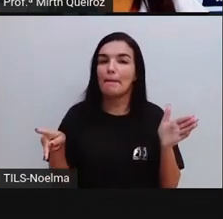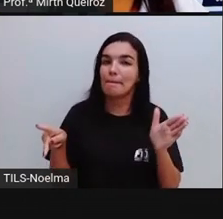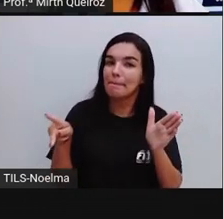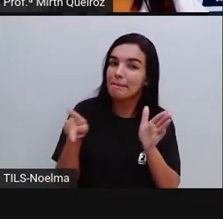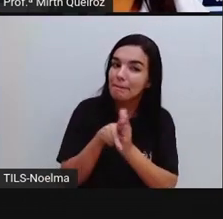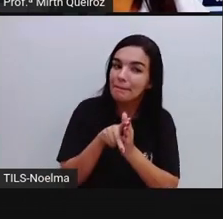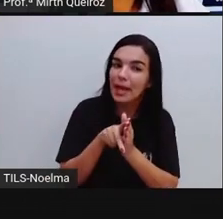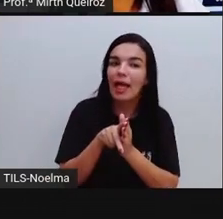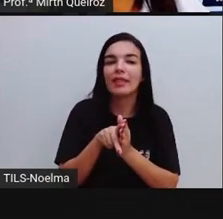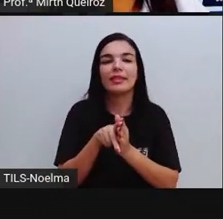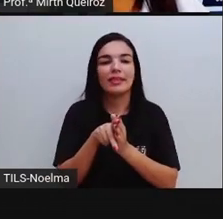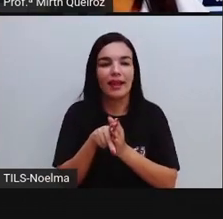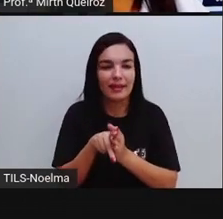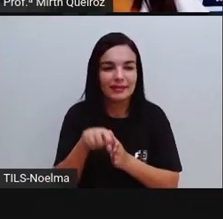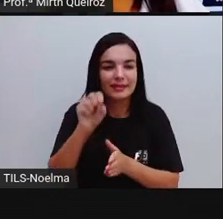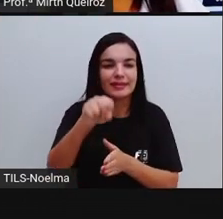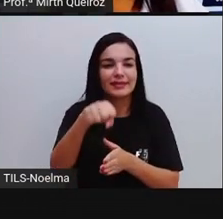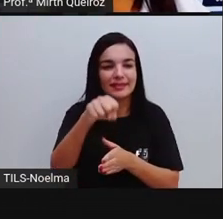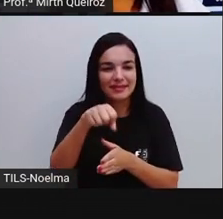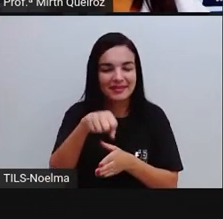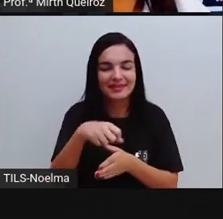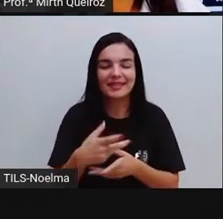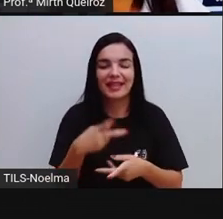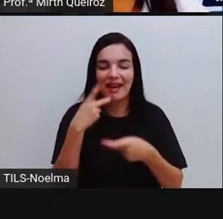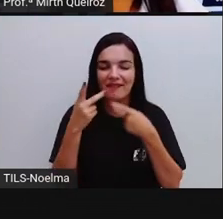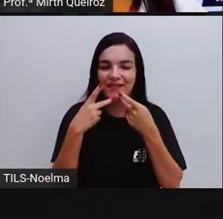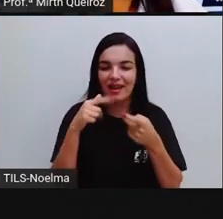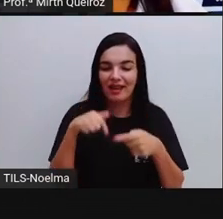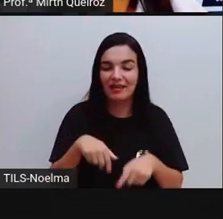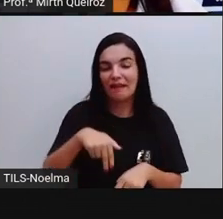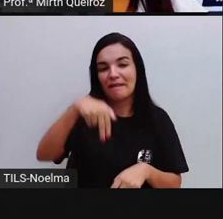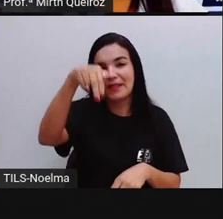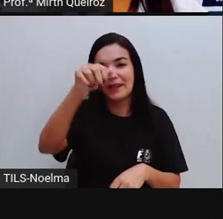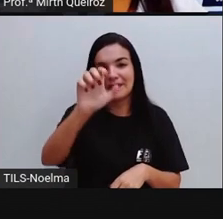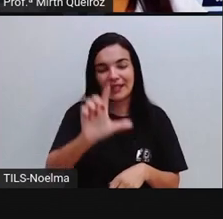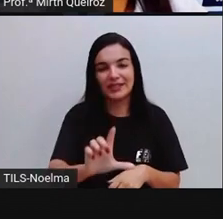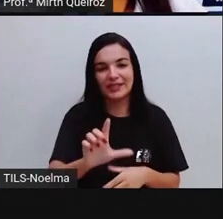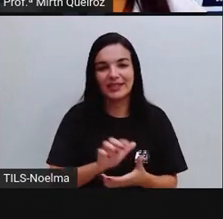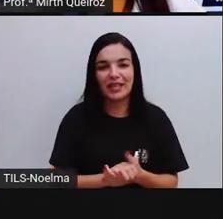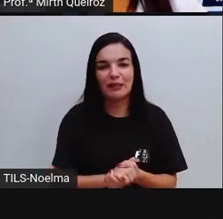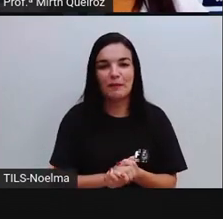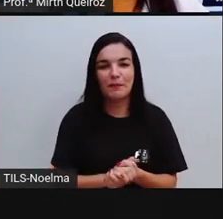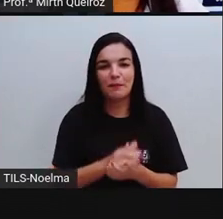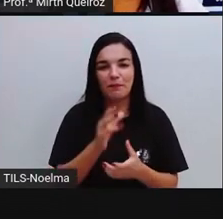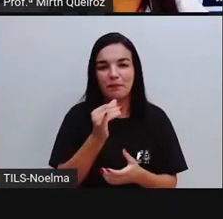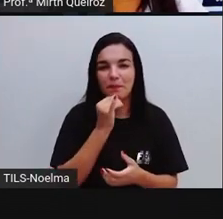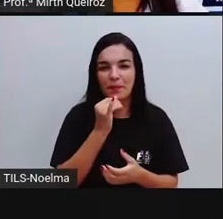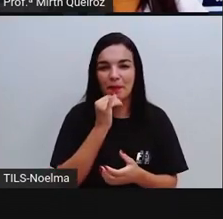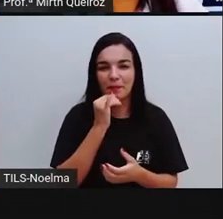literatura de cordel, utiliza-se uma fala mais nordestina, né? Como, por exemplo, a gente viu